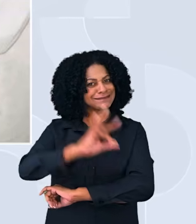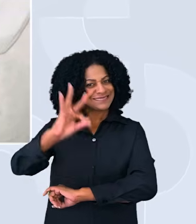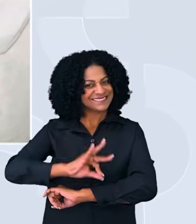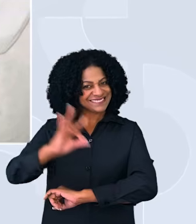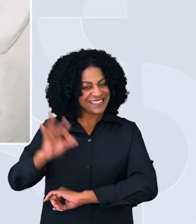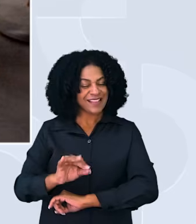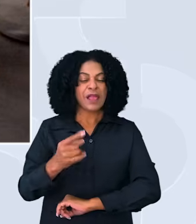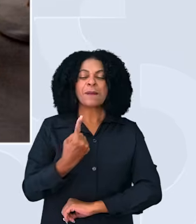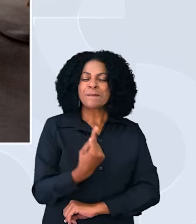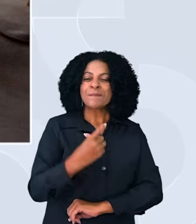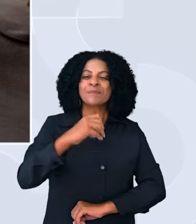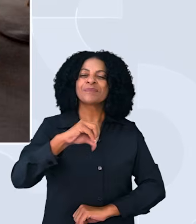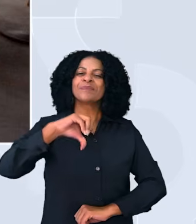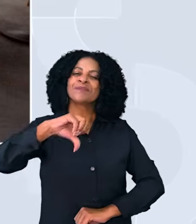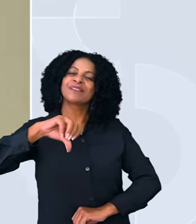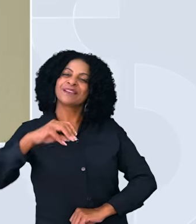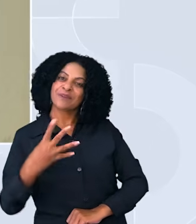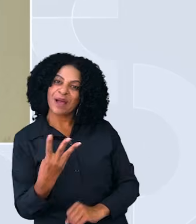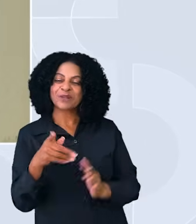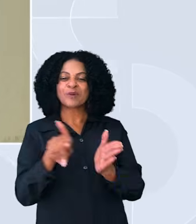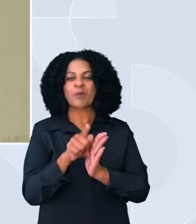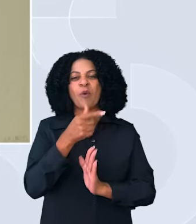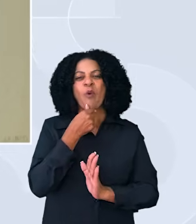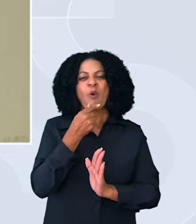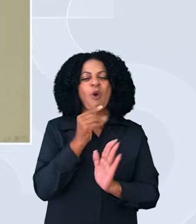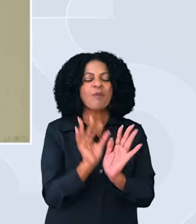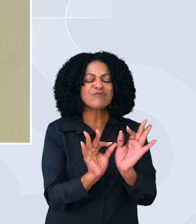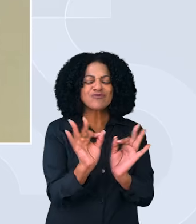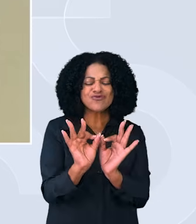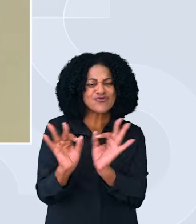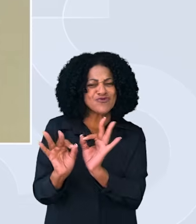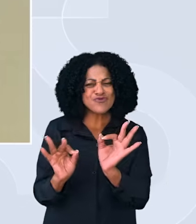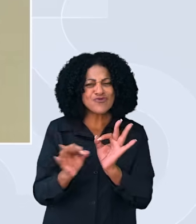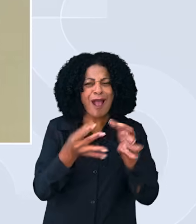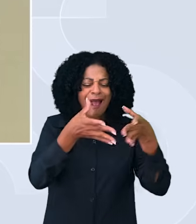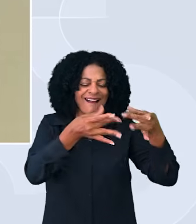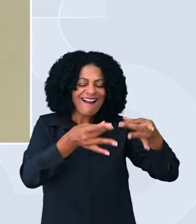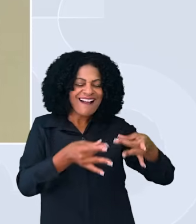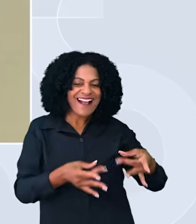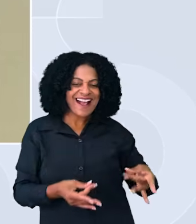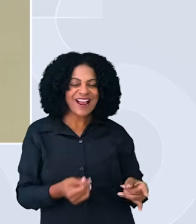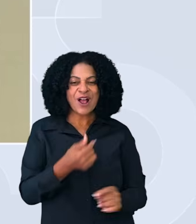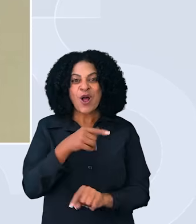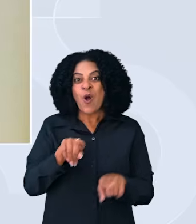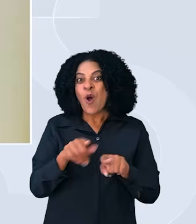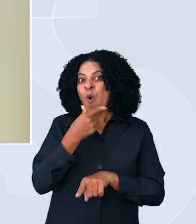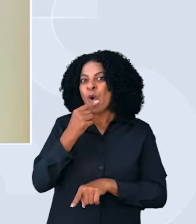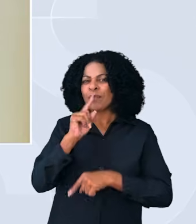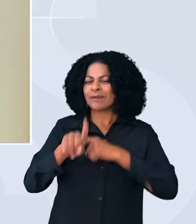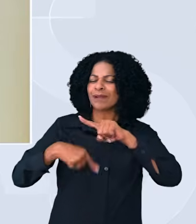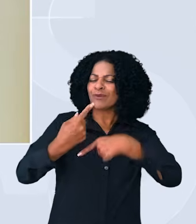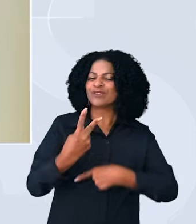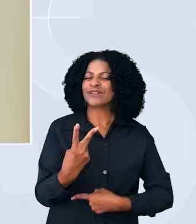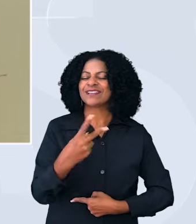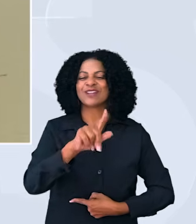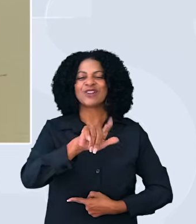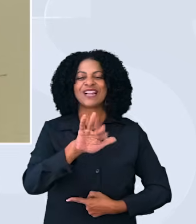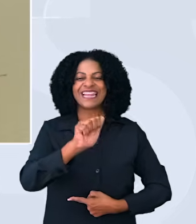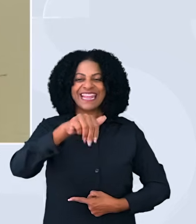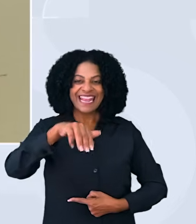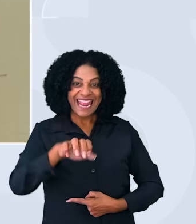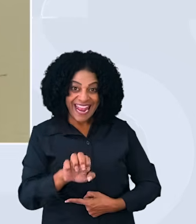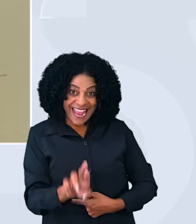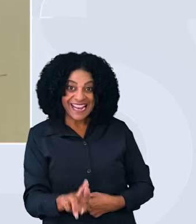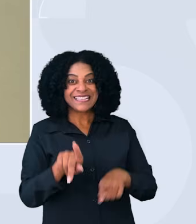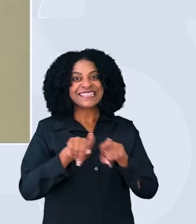em 1994 e os primeiros esboços foram apresentados por Niemeyer 2 anos depois, como